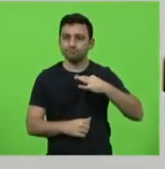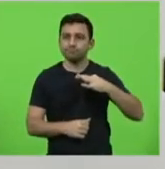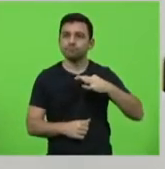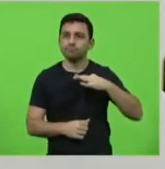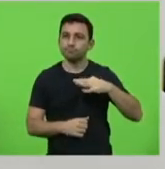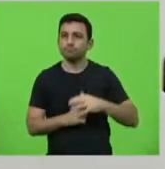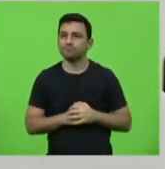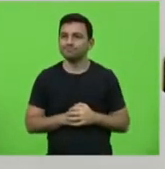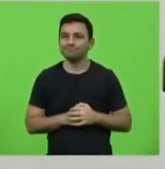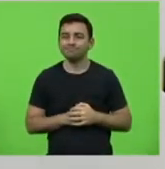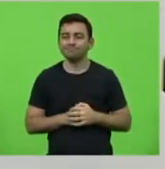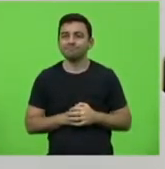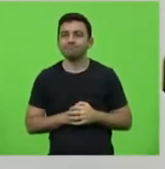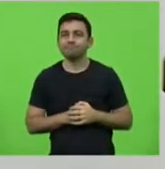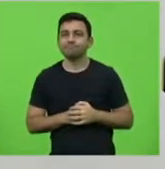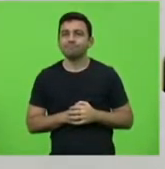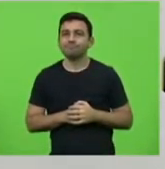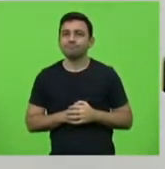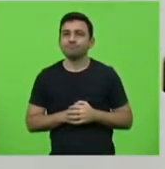uma coisa